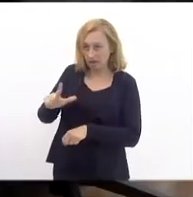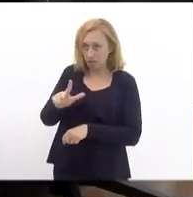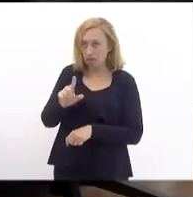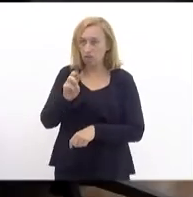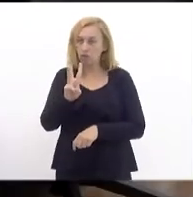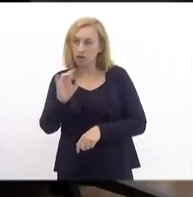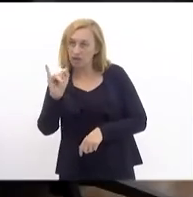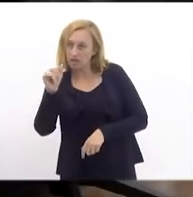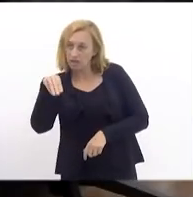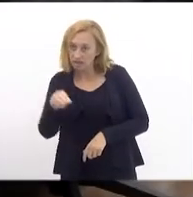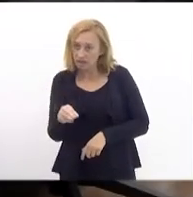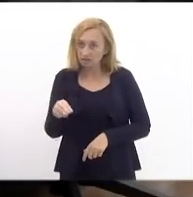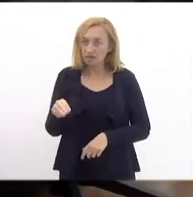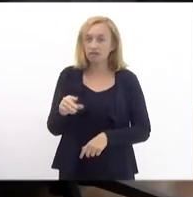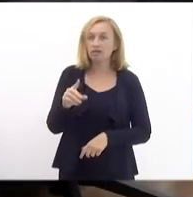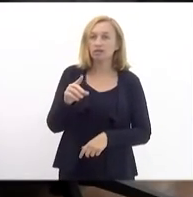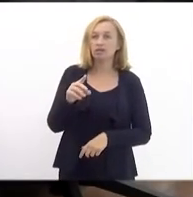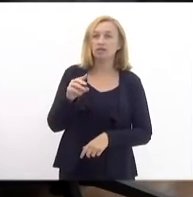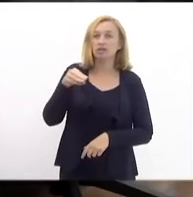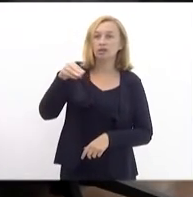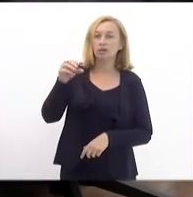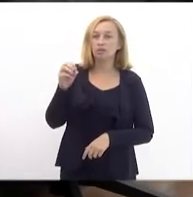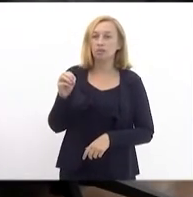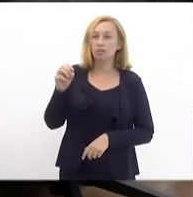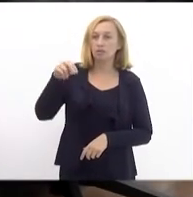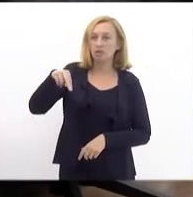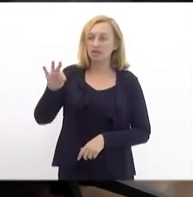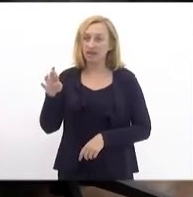William e pelo doutor Montese,